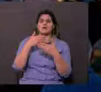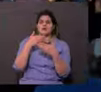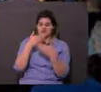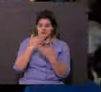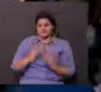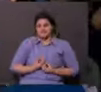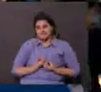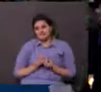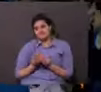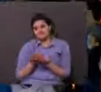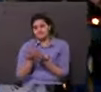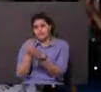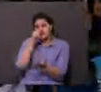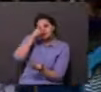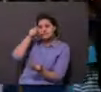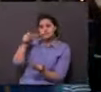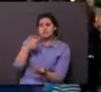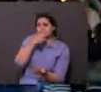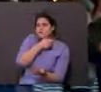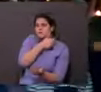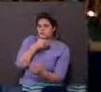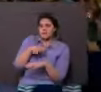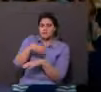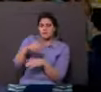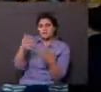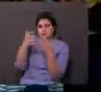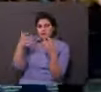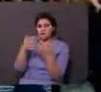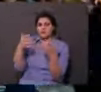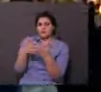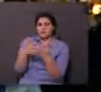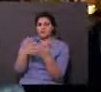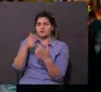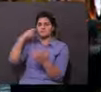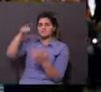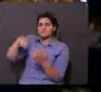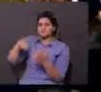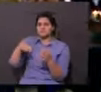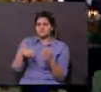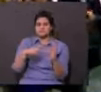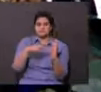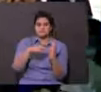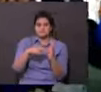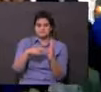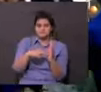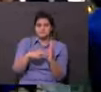todas as vítimas da guerra, na Ucrânia, na Síria, em tantos outros lugares.